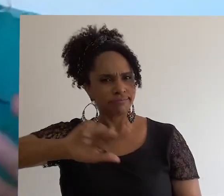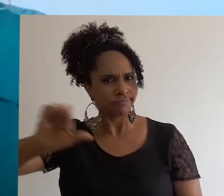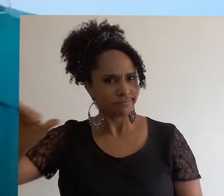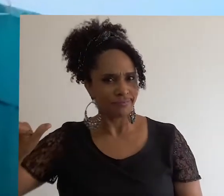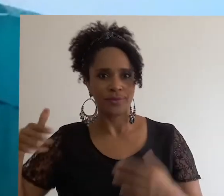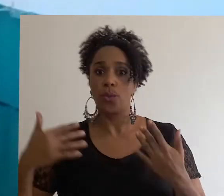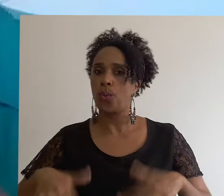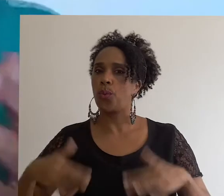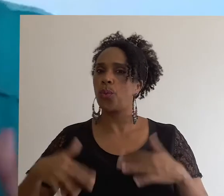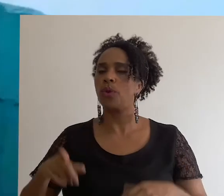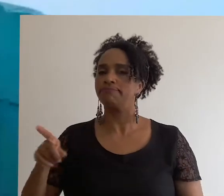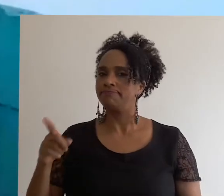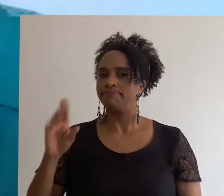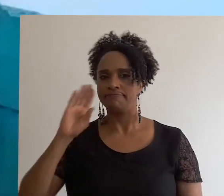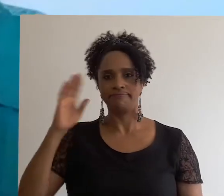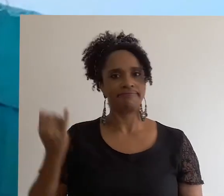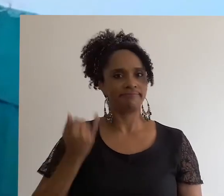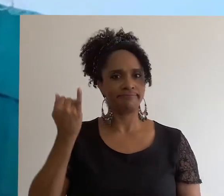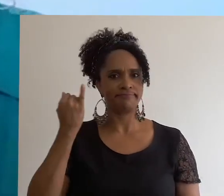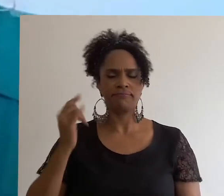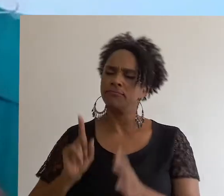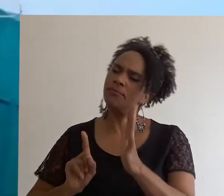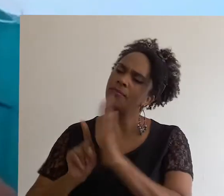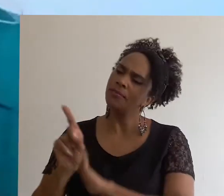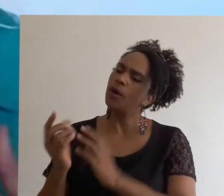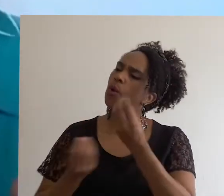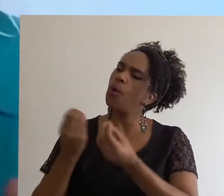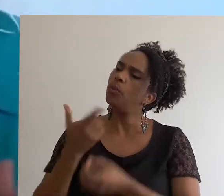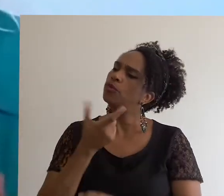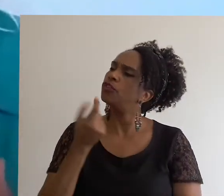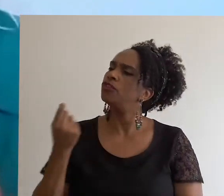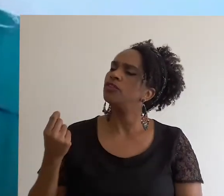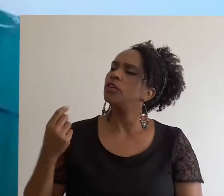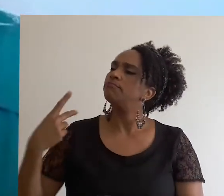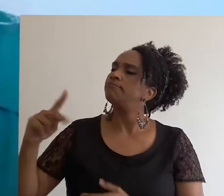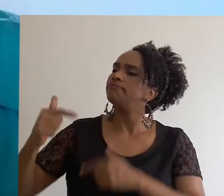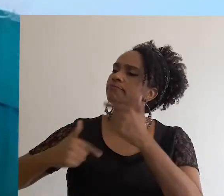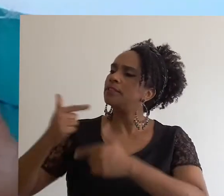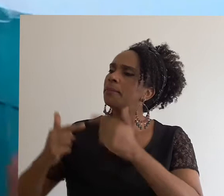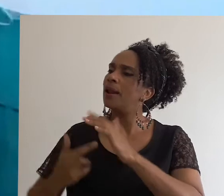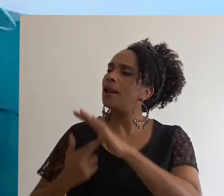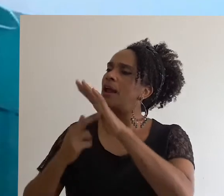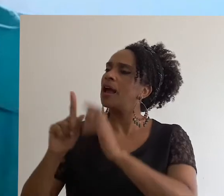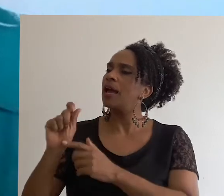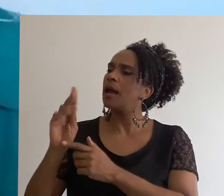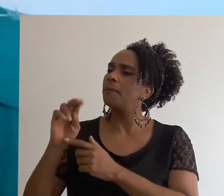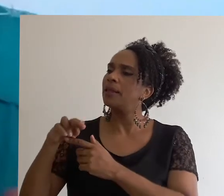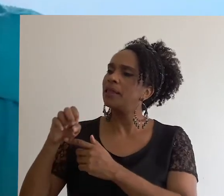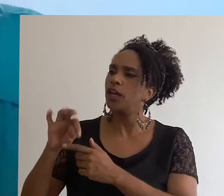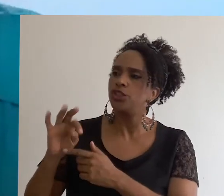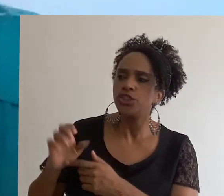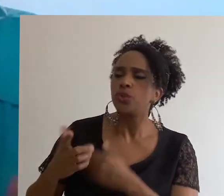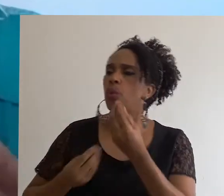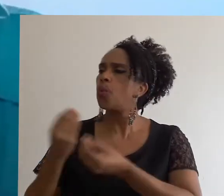diversificado, multifacetado, mas um papel estratégico fundamental. Elis, como é que foi esse ano de 2020? Como é que foi a atuação do gabinete?